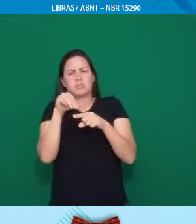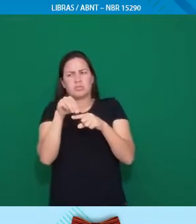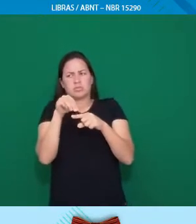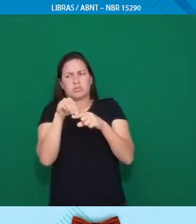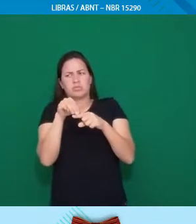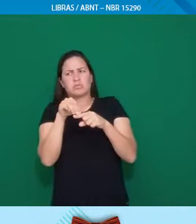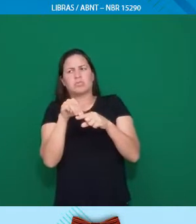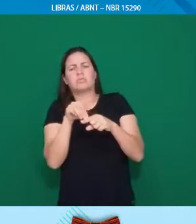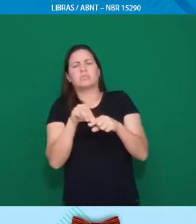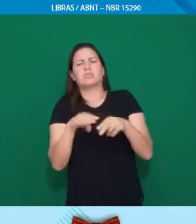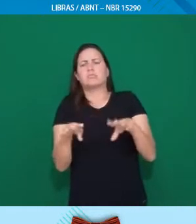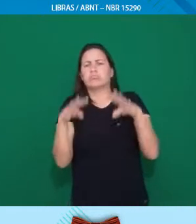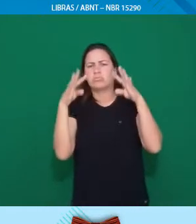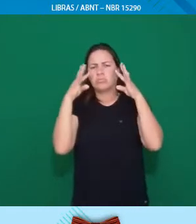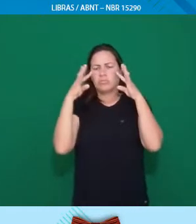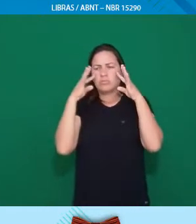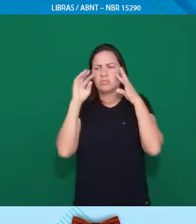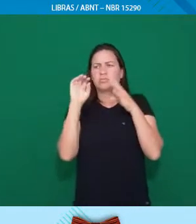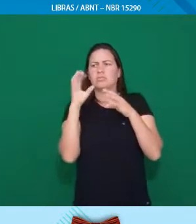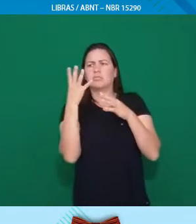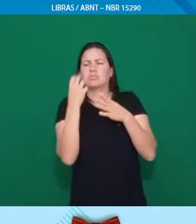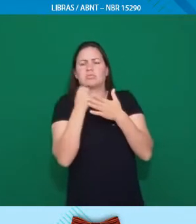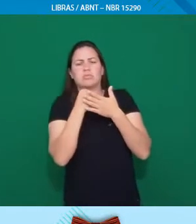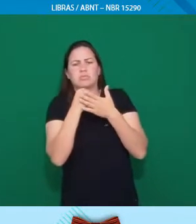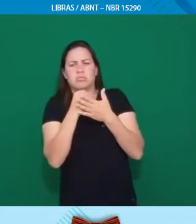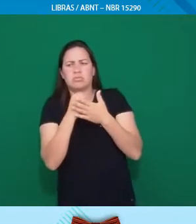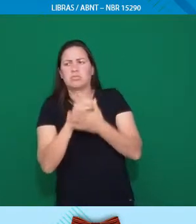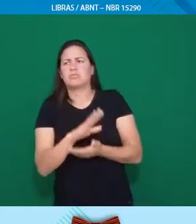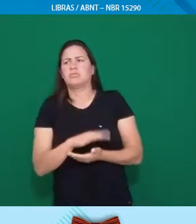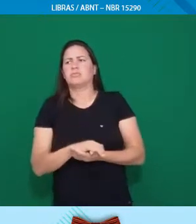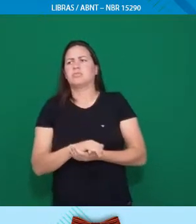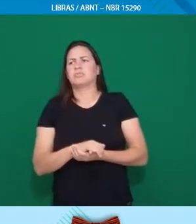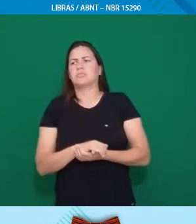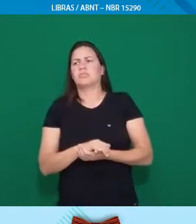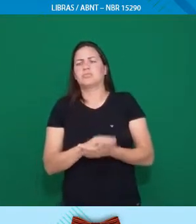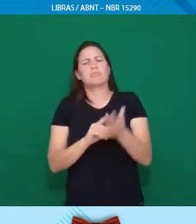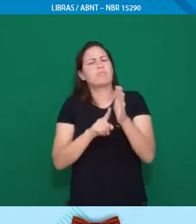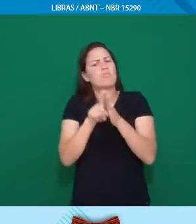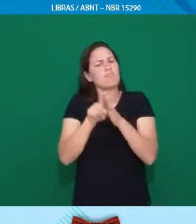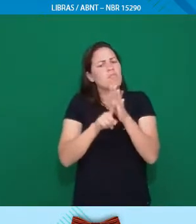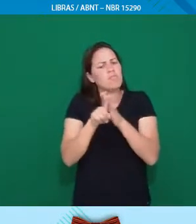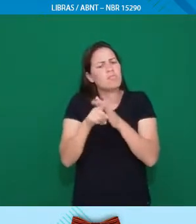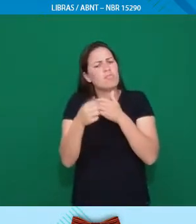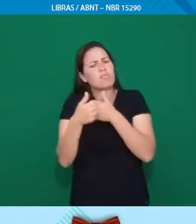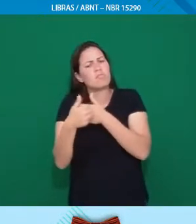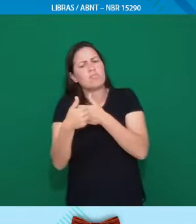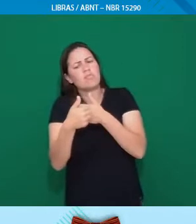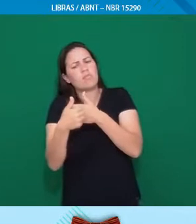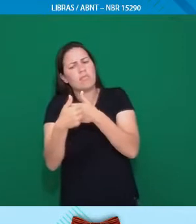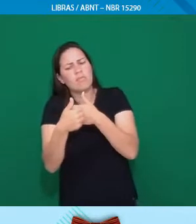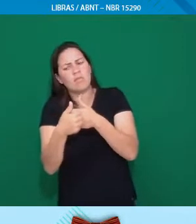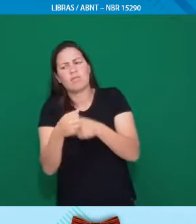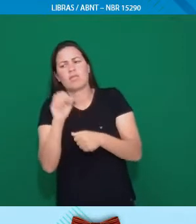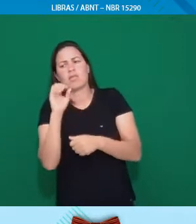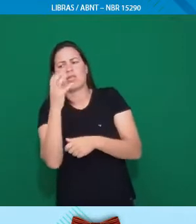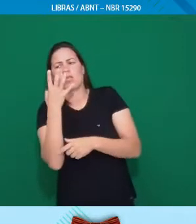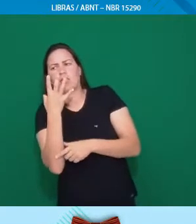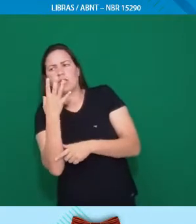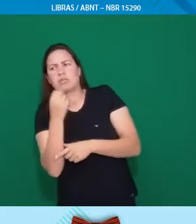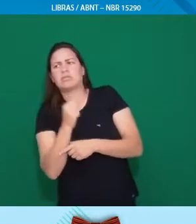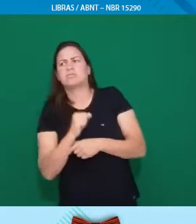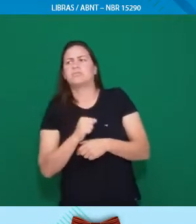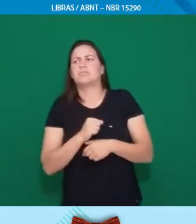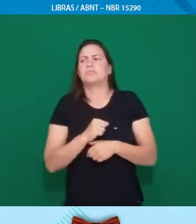municipais né até aqui e veja o que que pode ser feito por isso não fiscalização mais de perto né